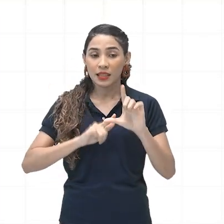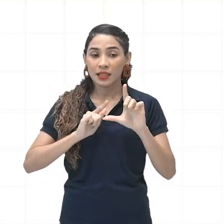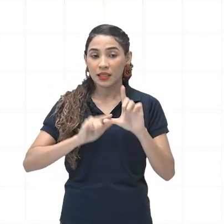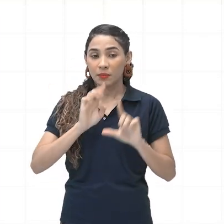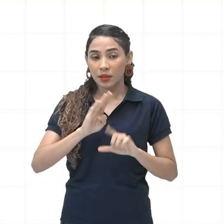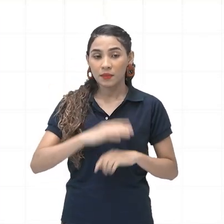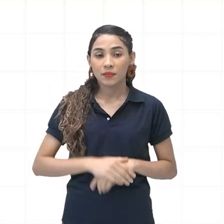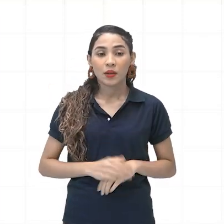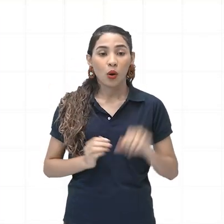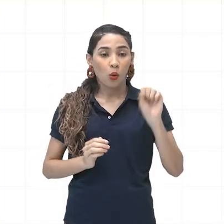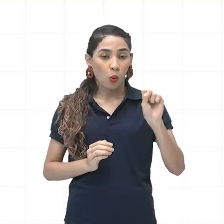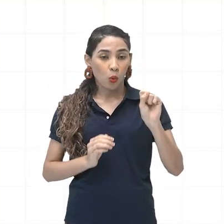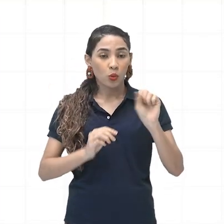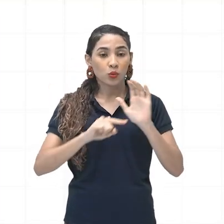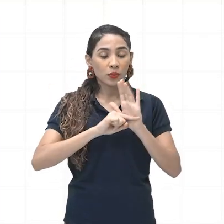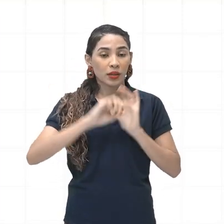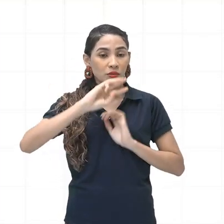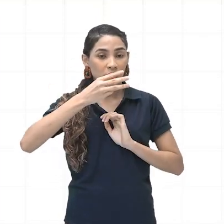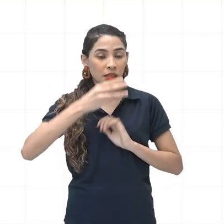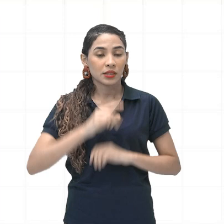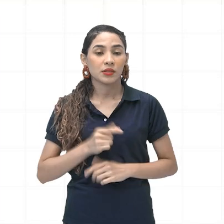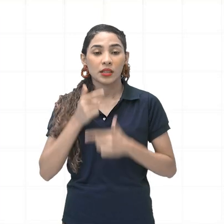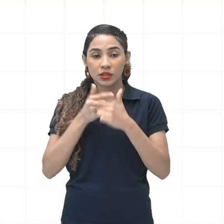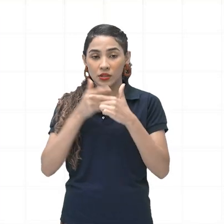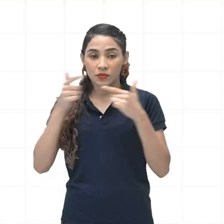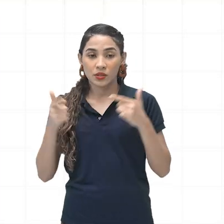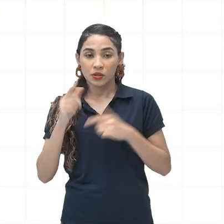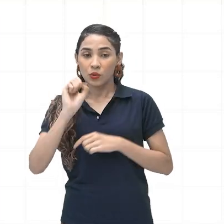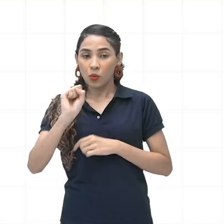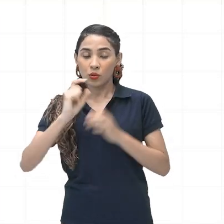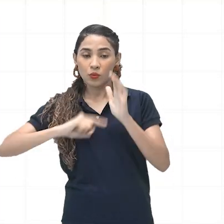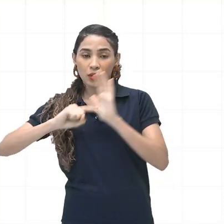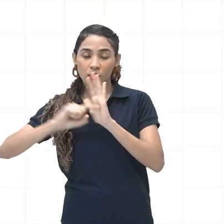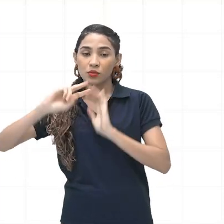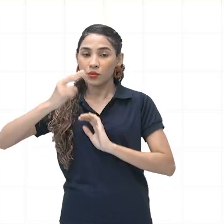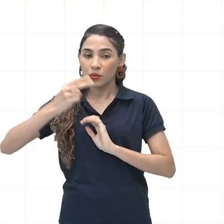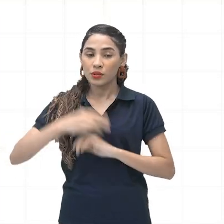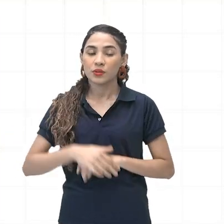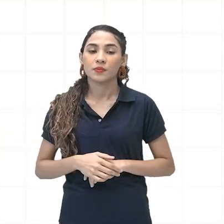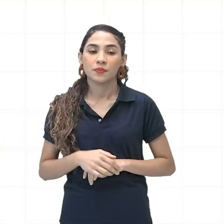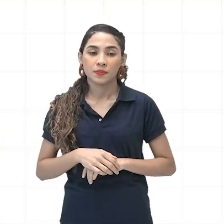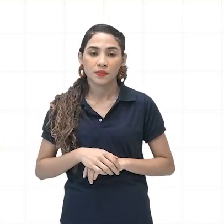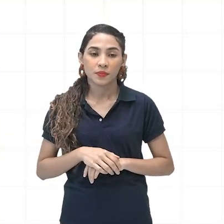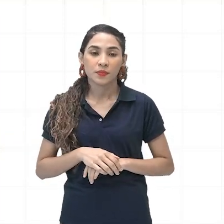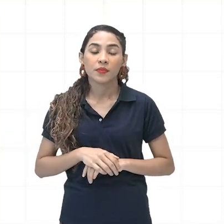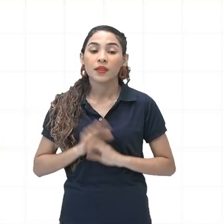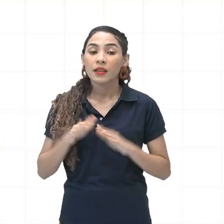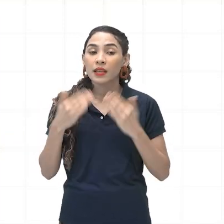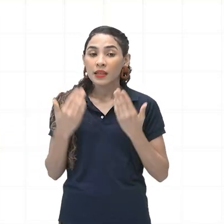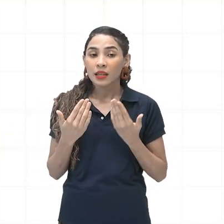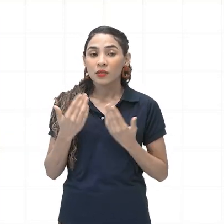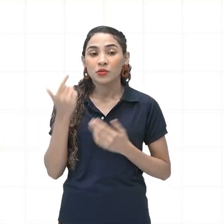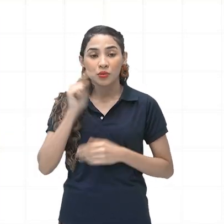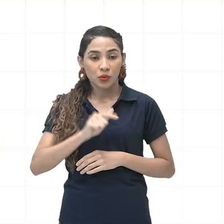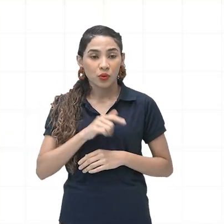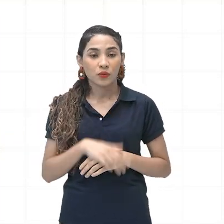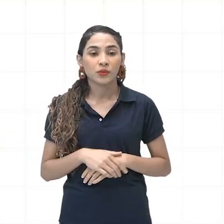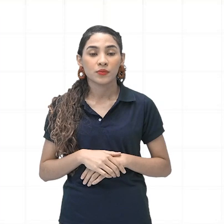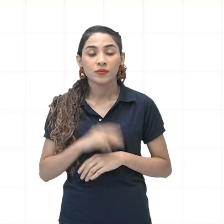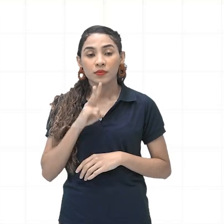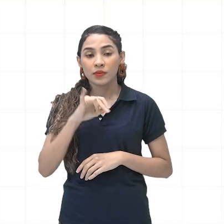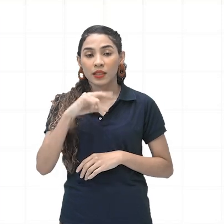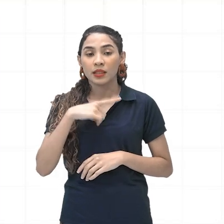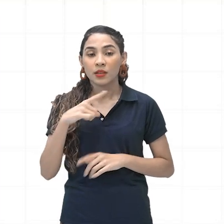temos 8 elevado a menos 3, dividindo 8 elevado a menos 2. Então, nós vamos